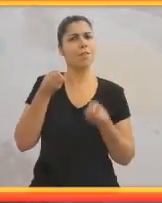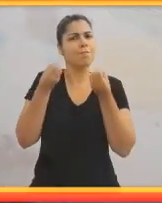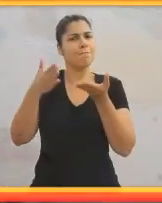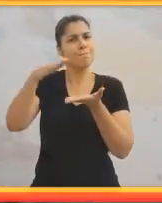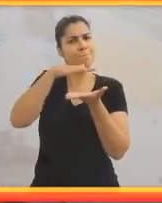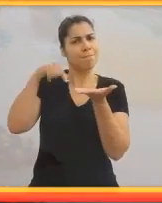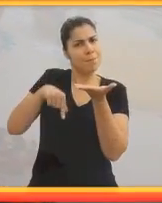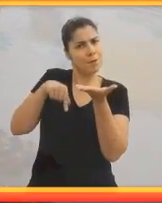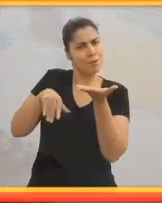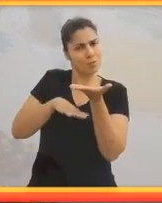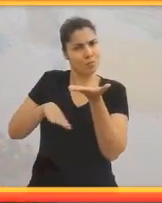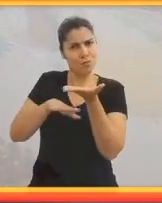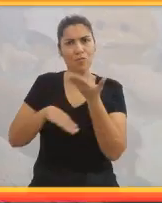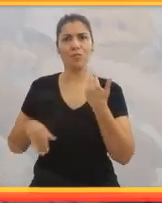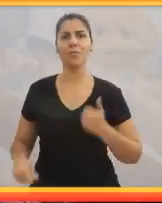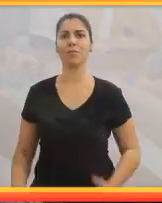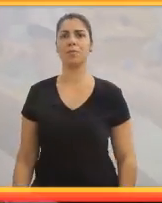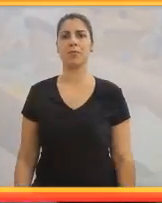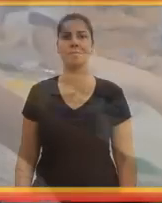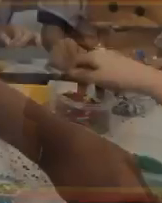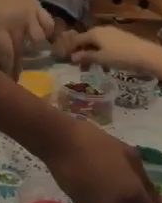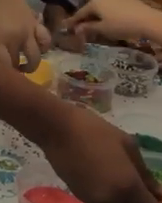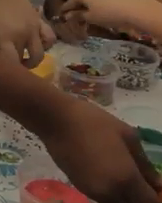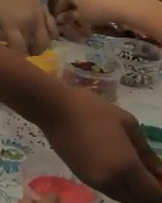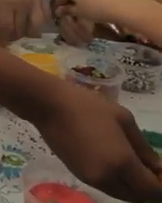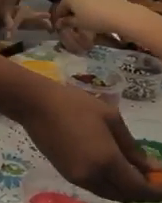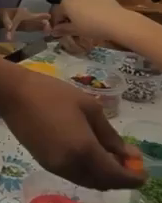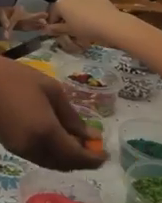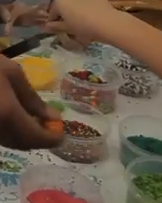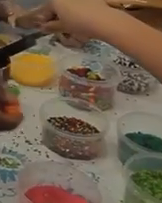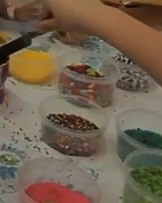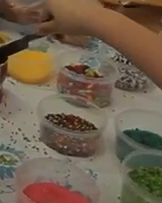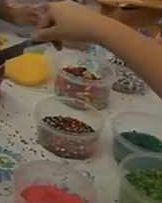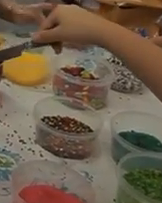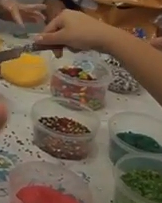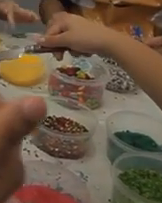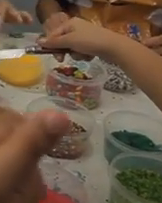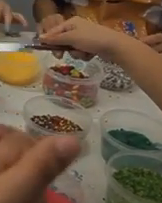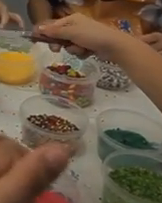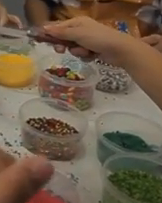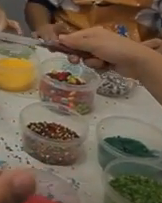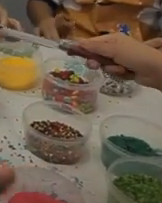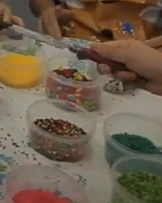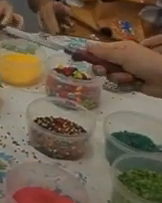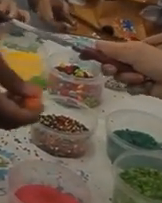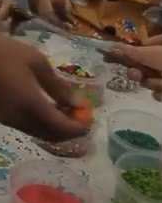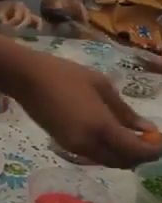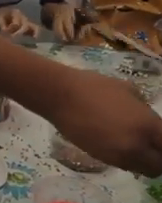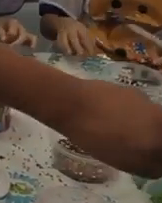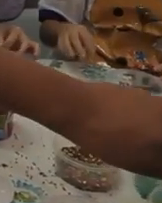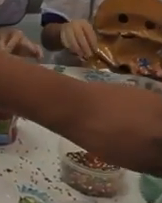Esse a gente vai servir lá embaixo. Eles continuam confeitando os cupcakes.